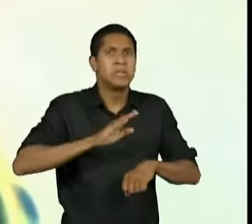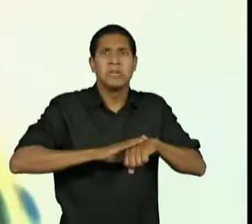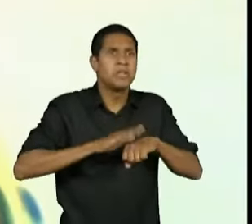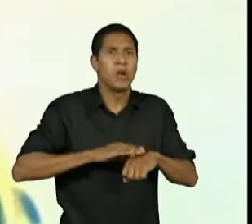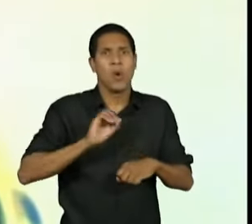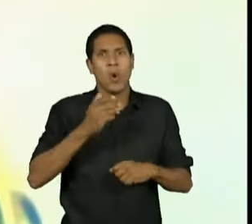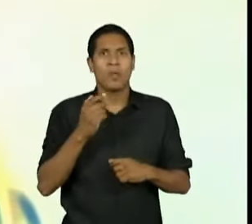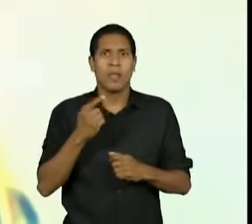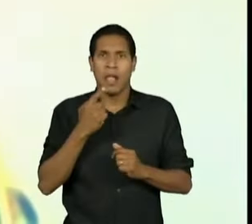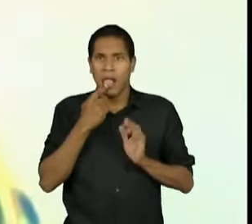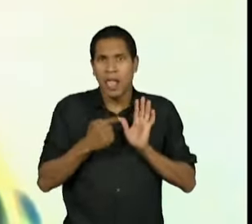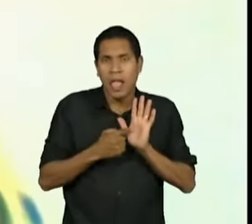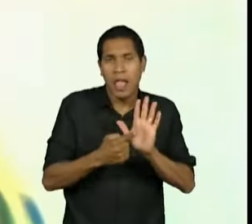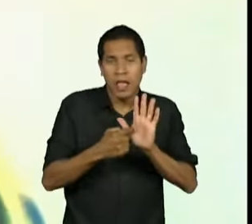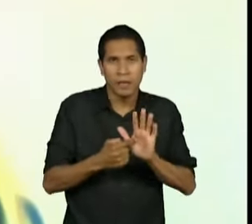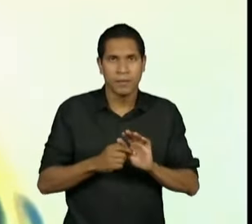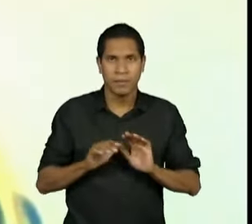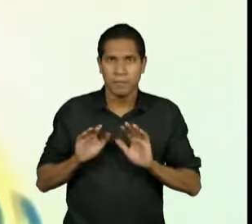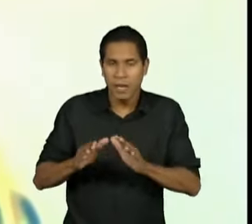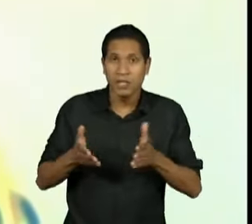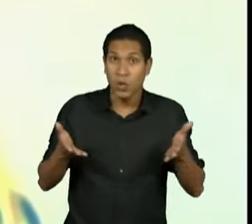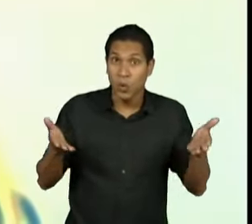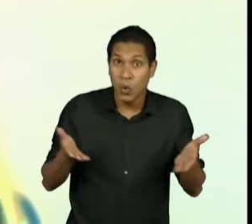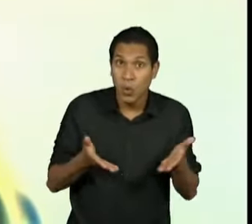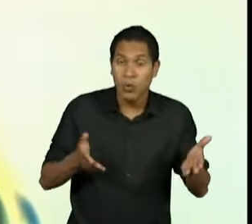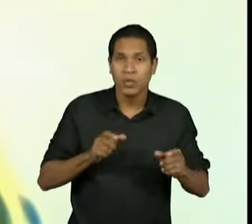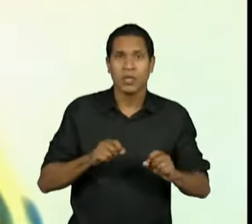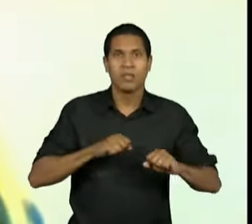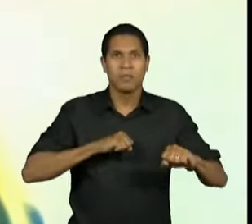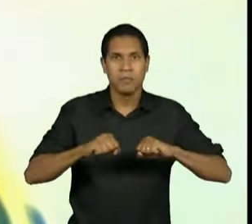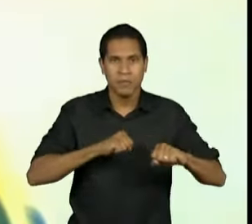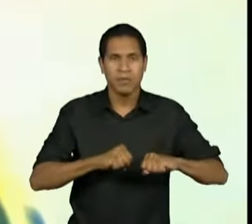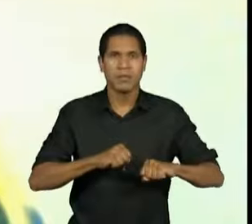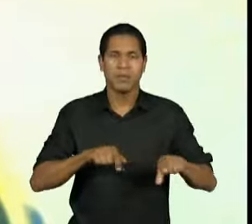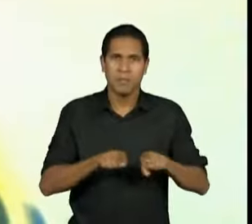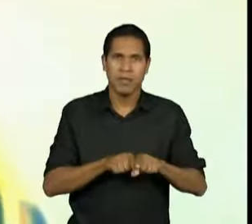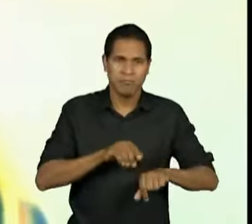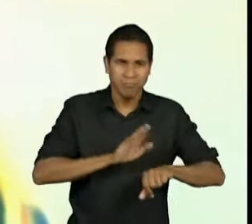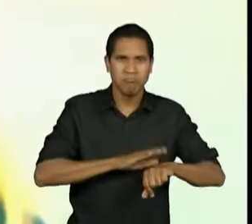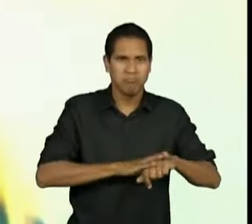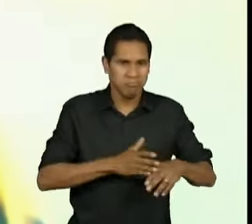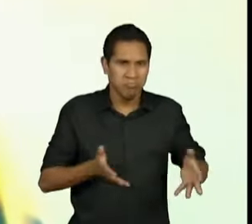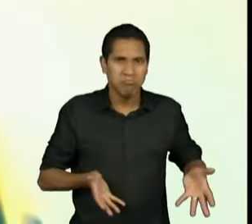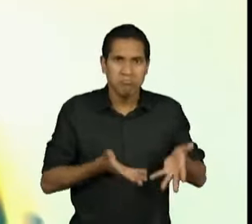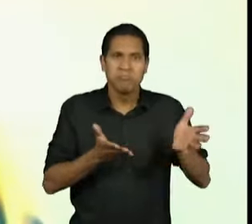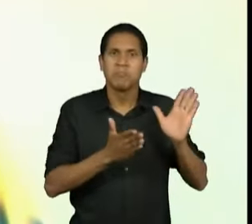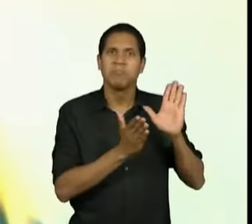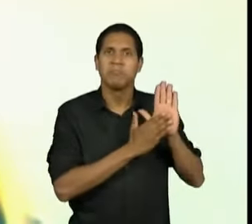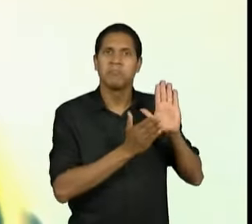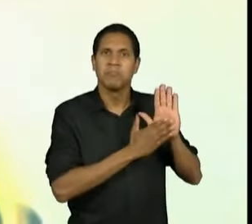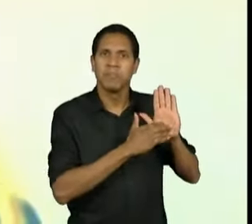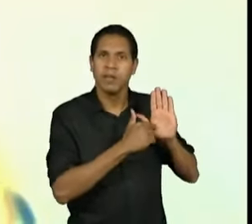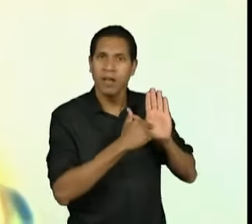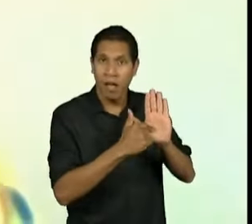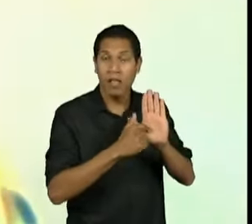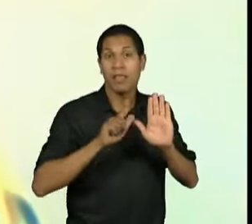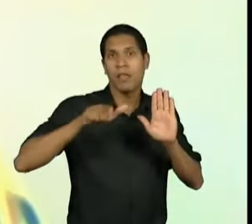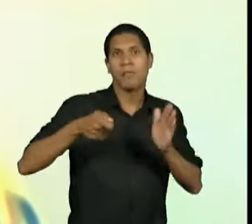denúncia. Mais do que nunca, hoje, ele é um movimento propositivo, né? A gente propôs e